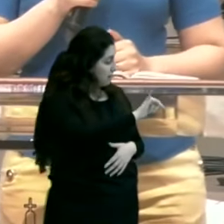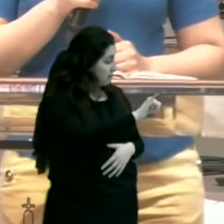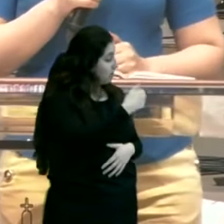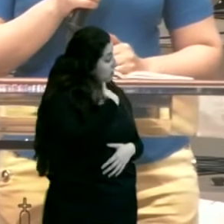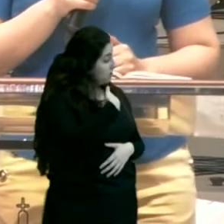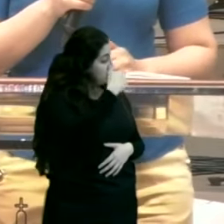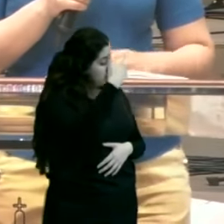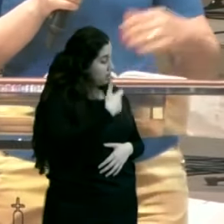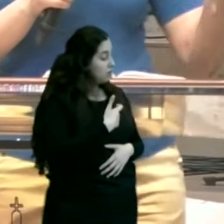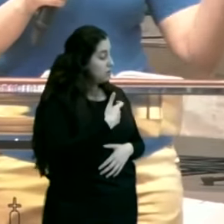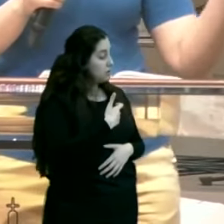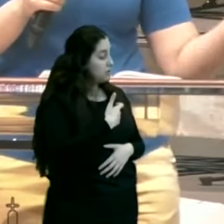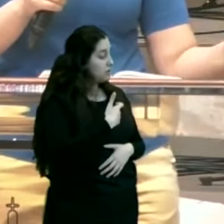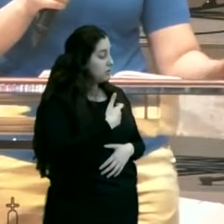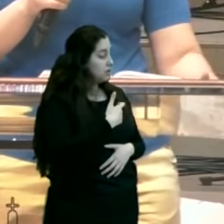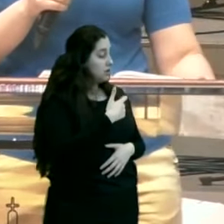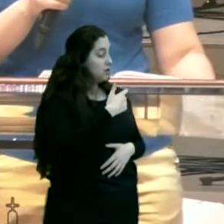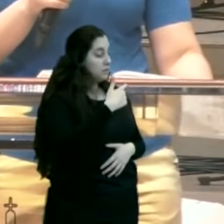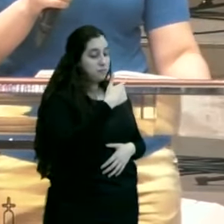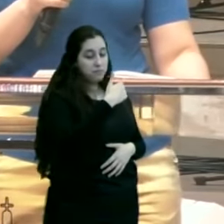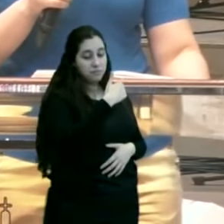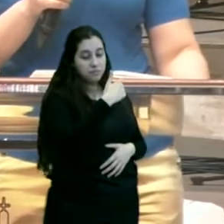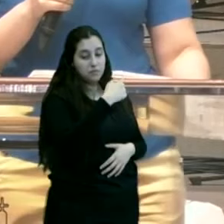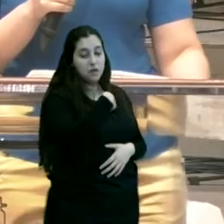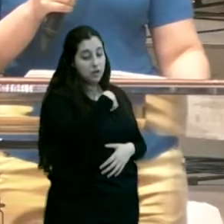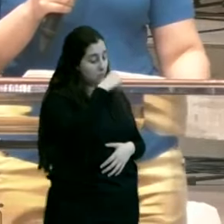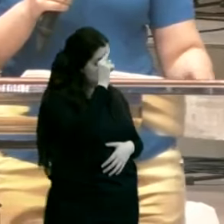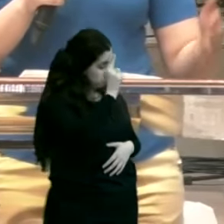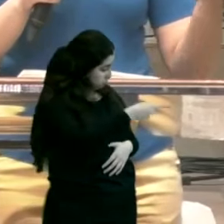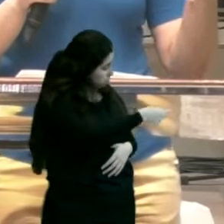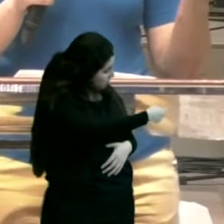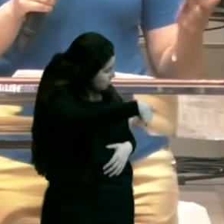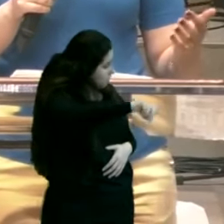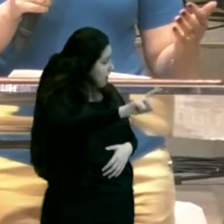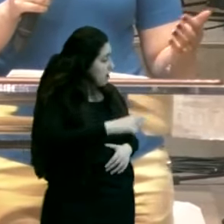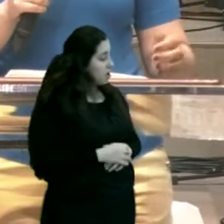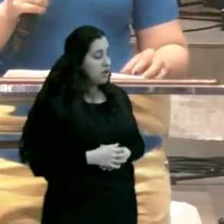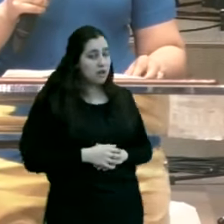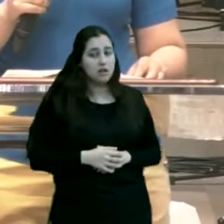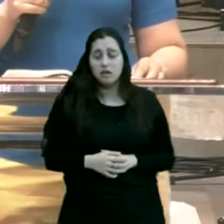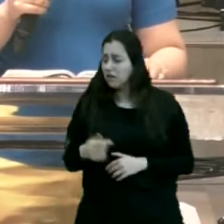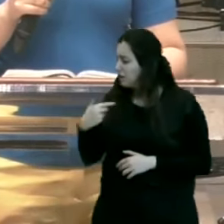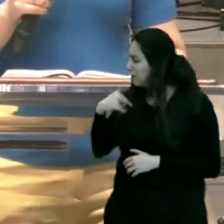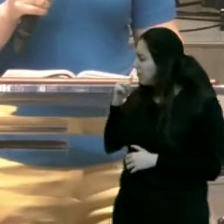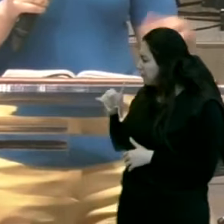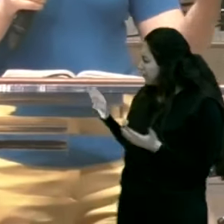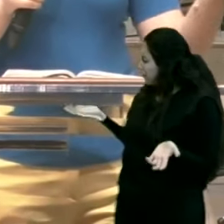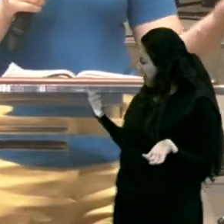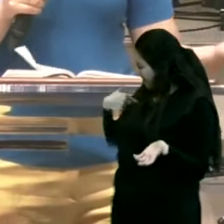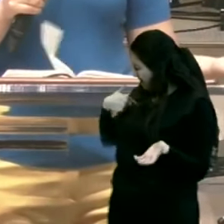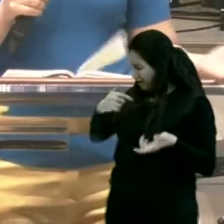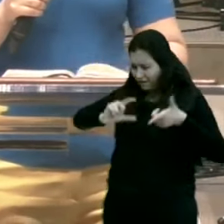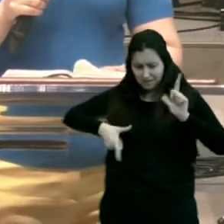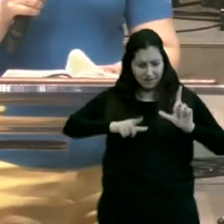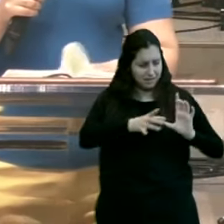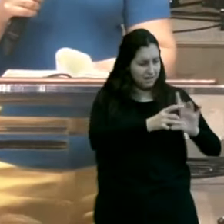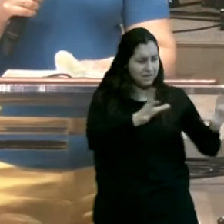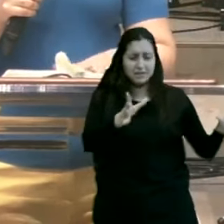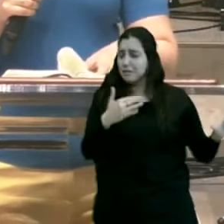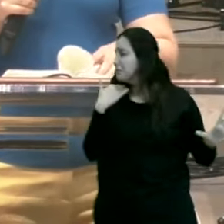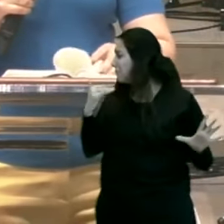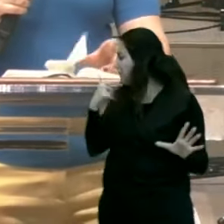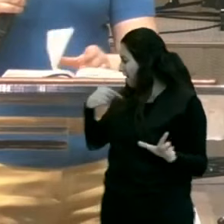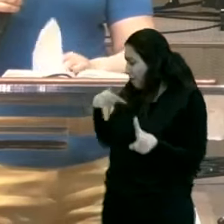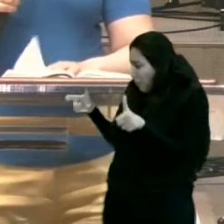quem o está enviando? Ah, Senhor, respondeu Gideão, como posso libertar Israel? Meu clã é o